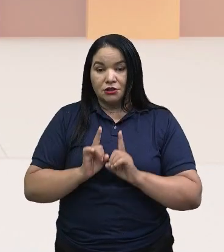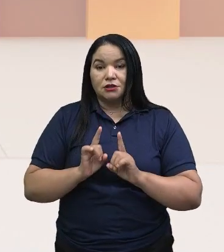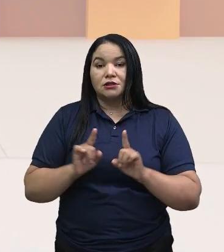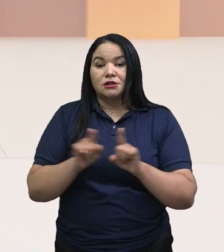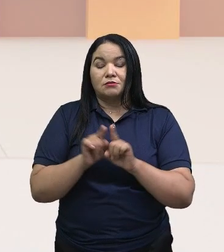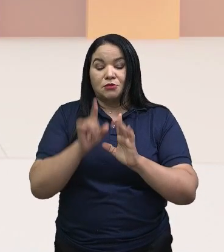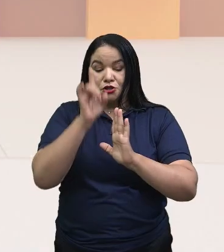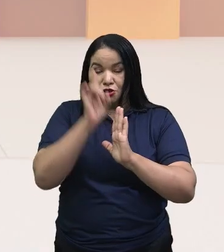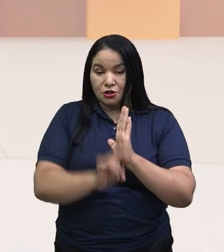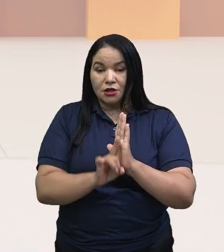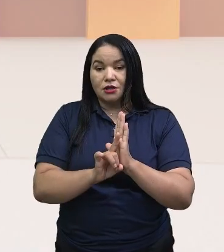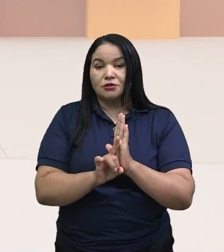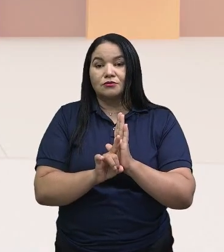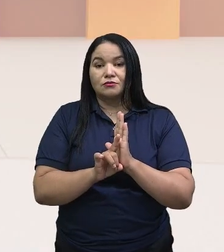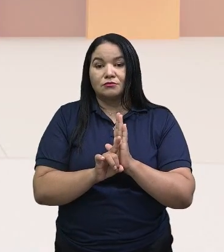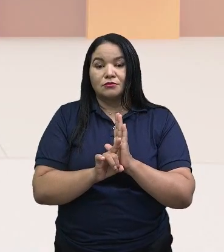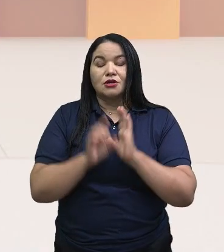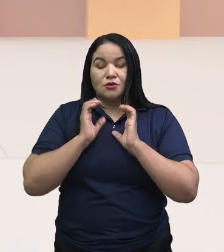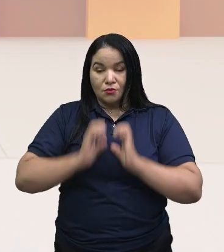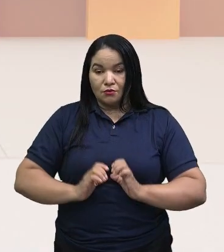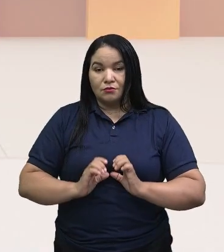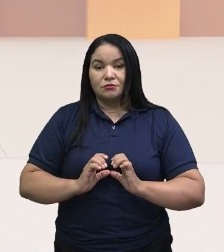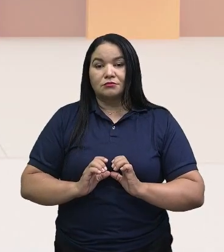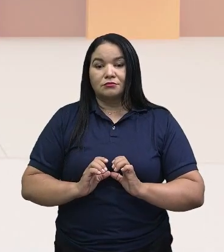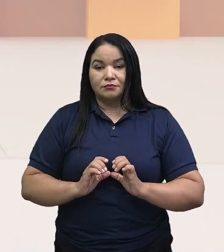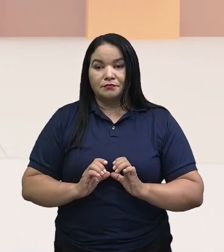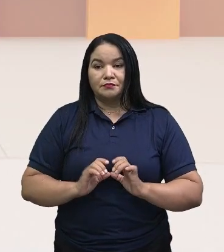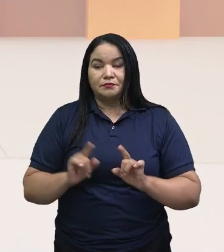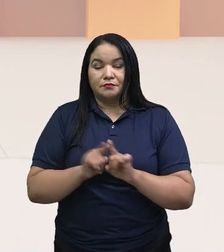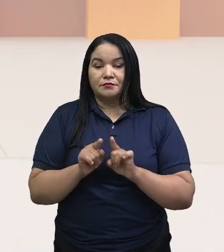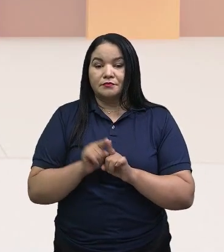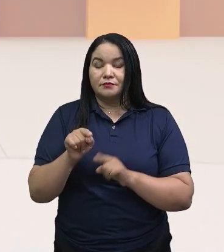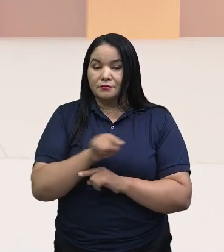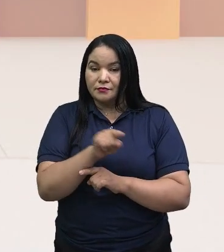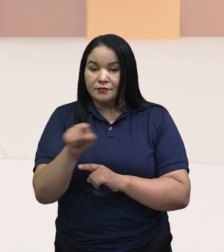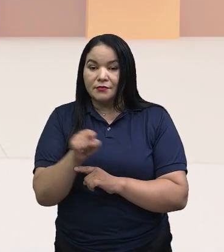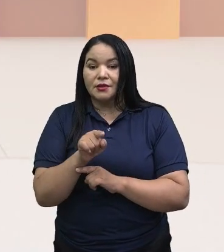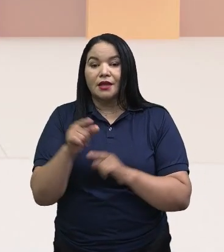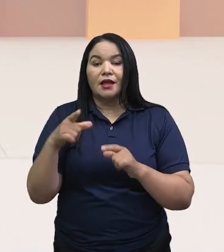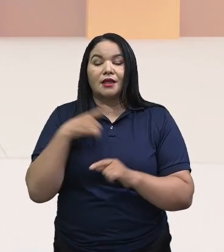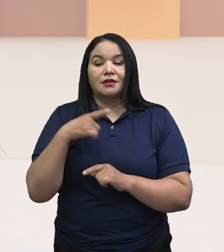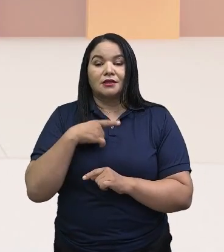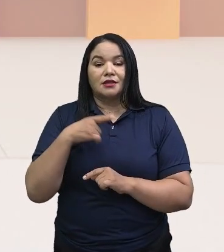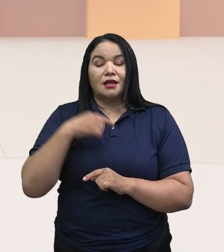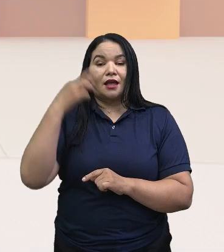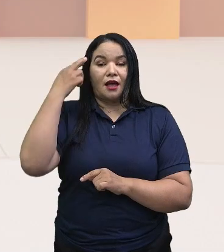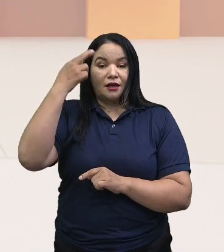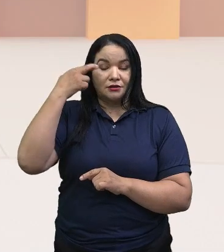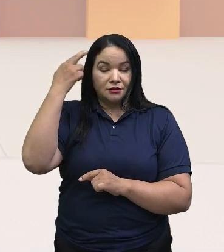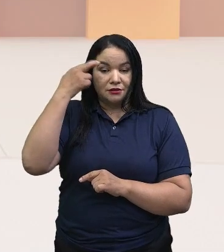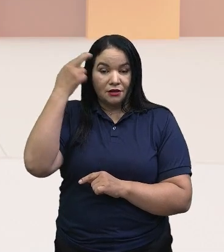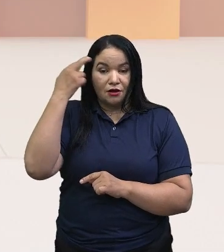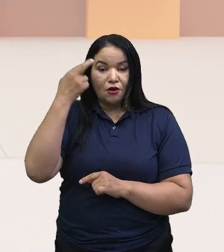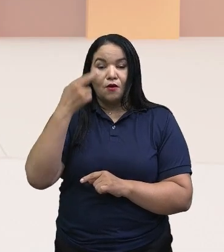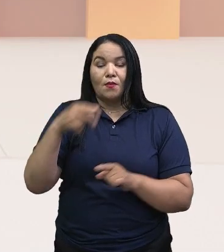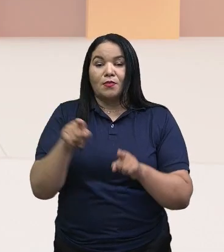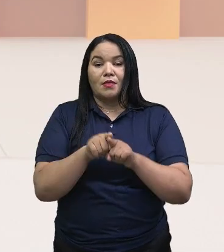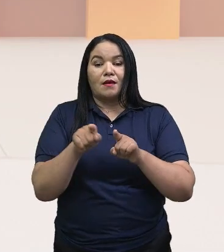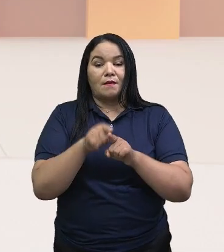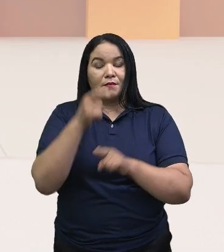direitos. Seguindo, são dotados de razão e consciência e